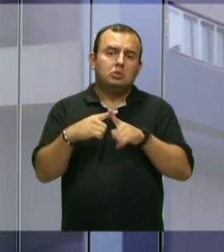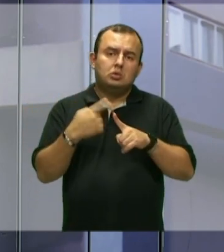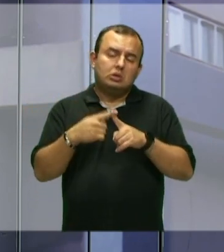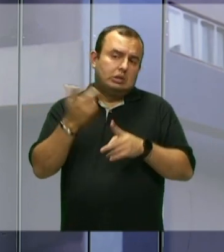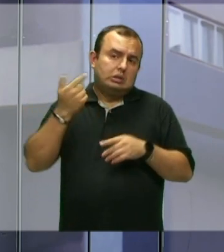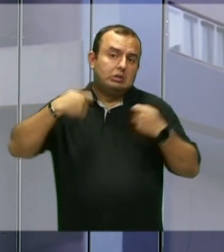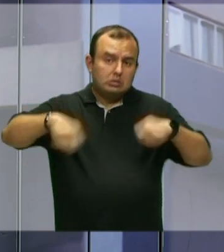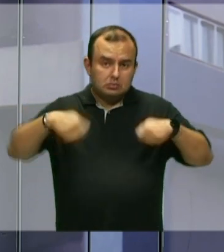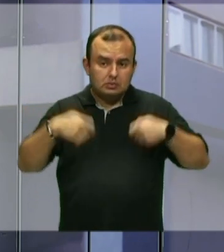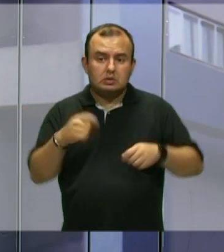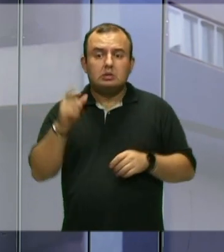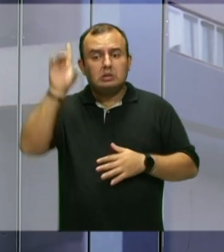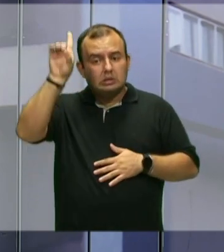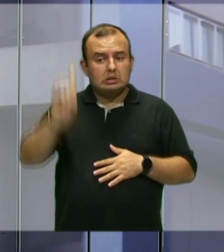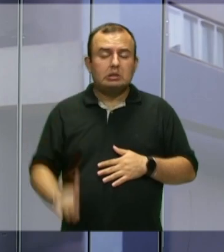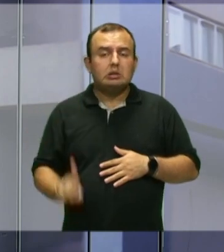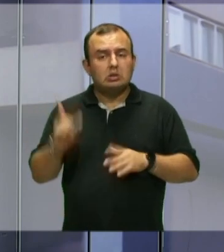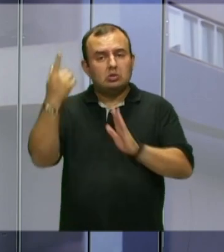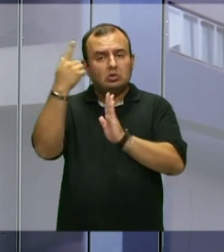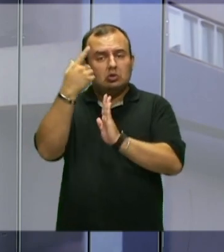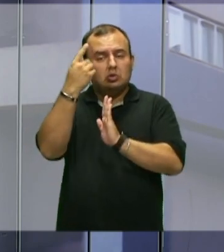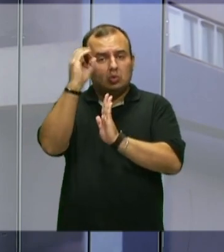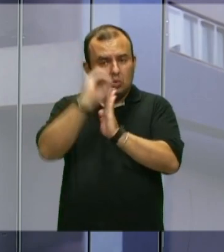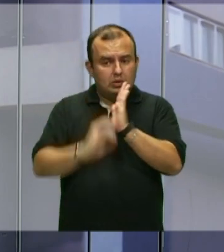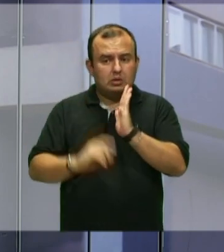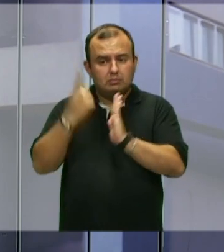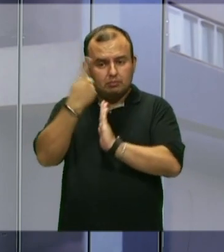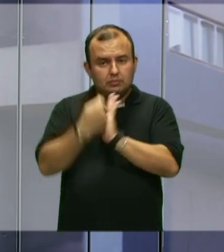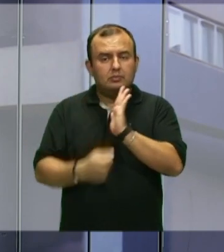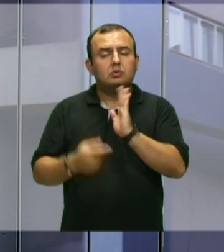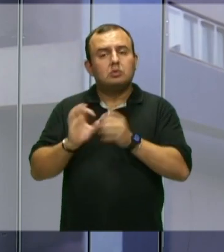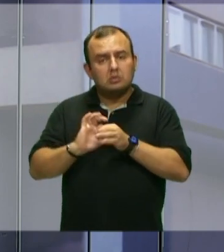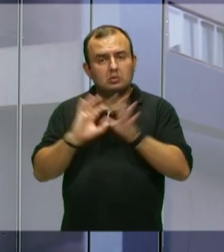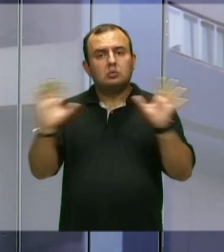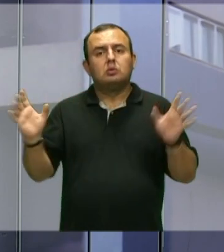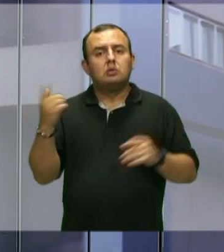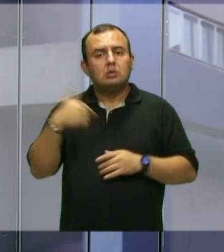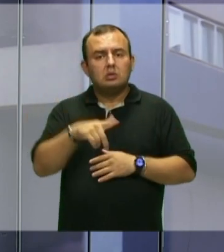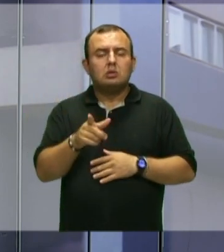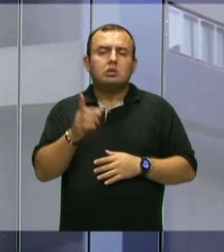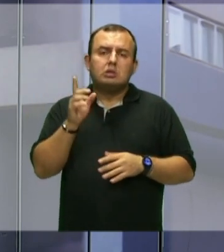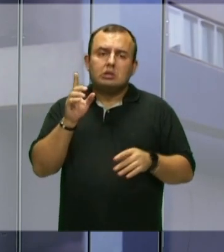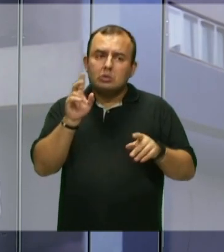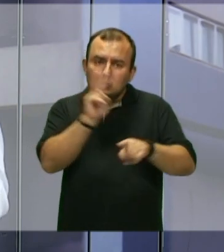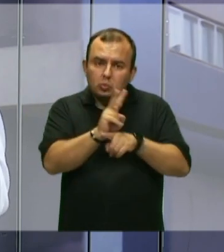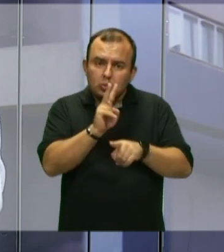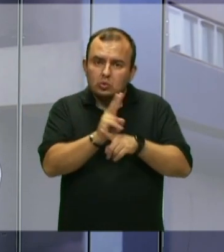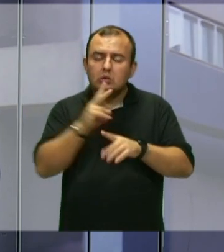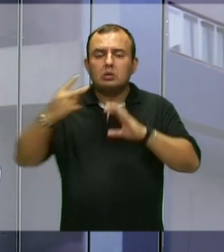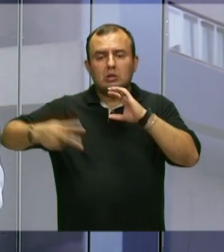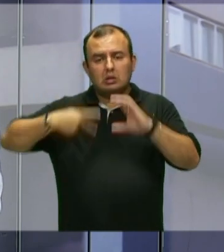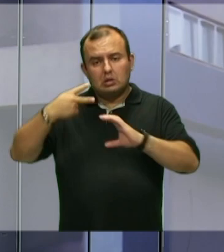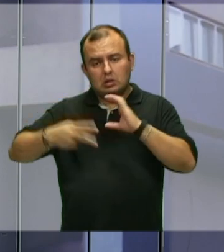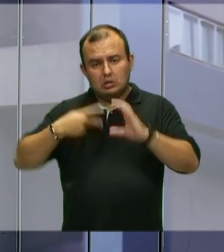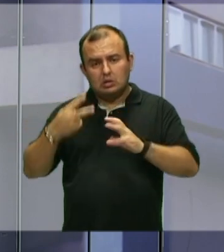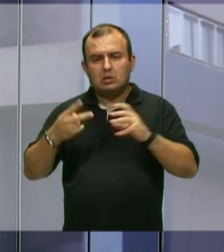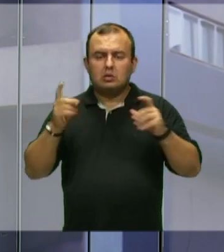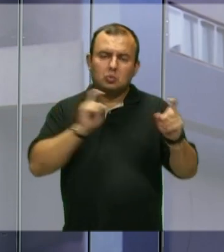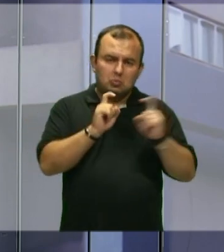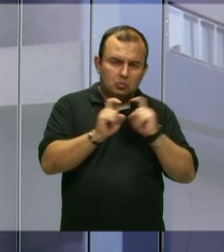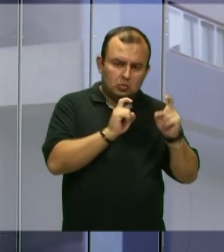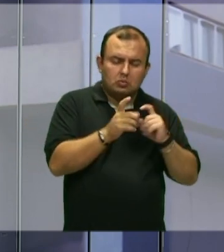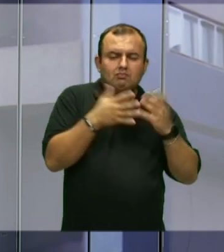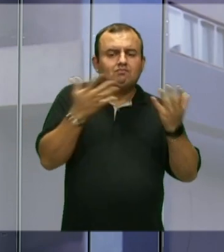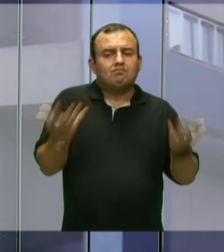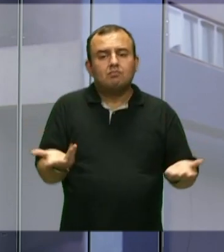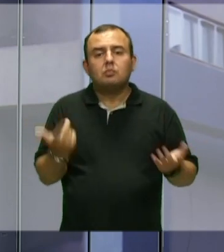você precisa desse decreto, desse orçamento, você tem lá disponível e não tem aquela morosidade de passar pela Câmara, baixar as comissões, enfim.